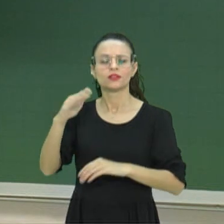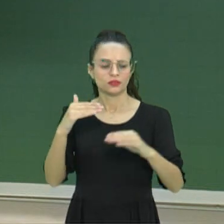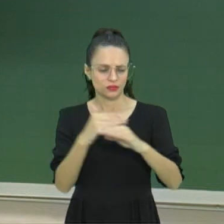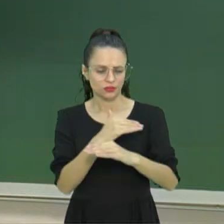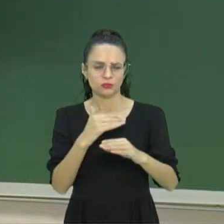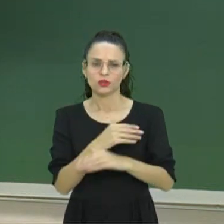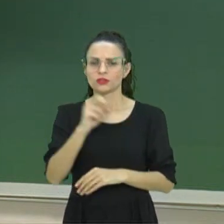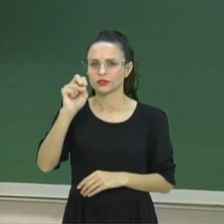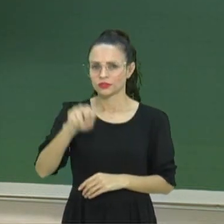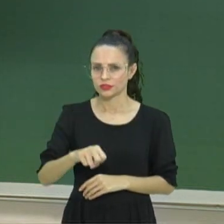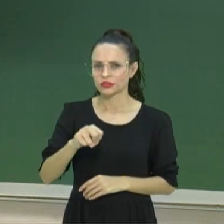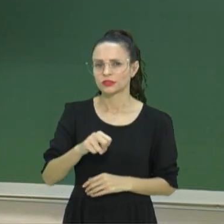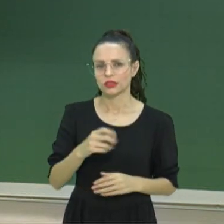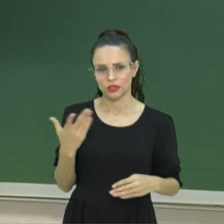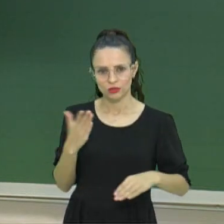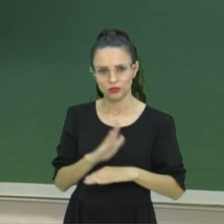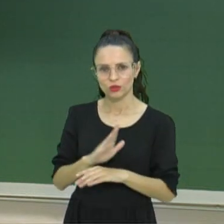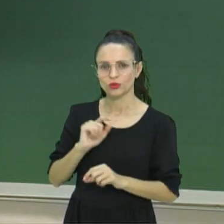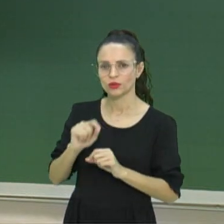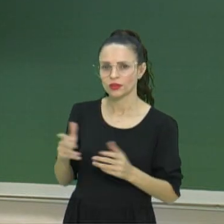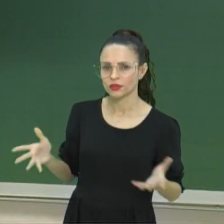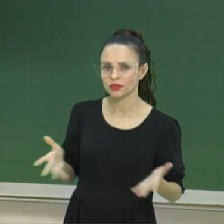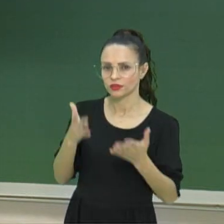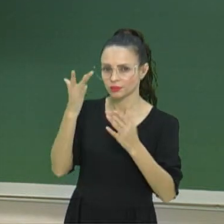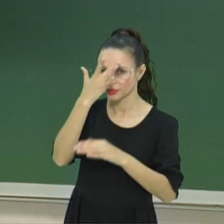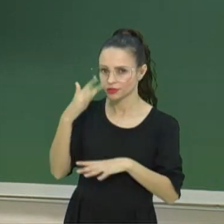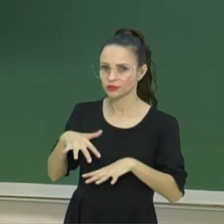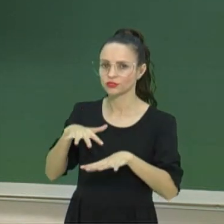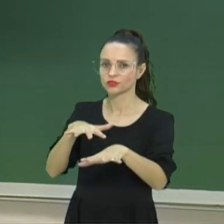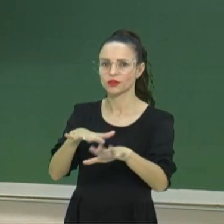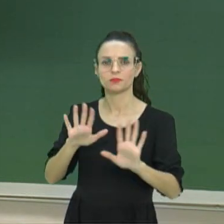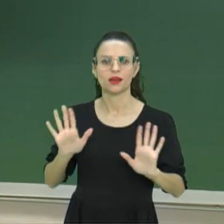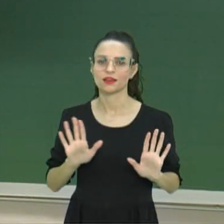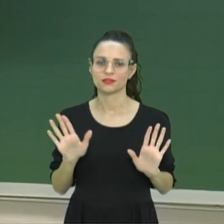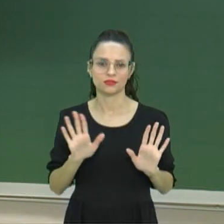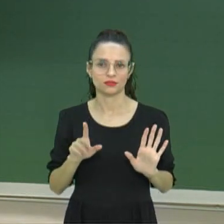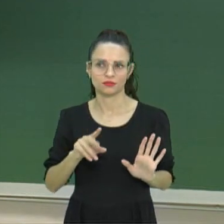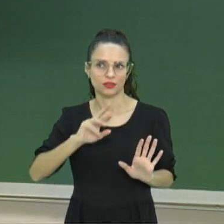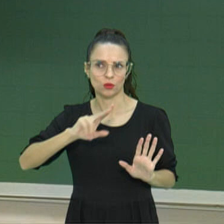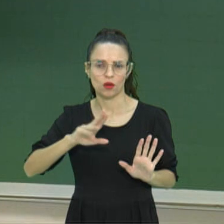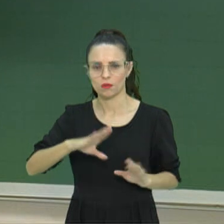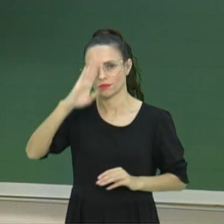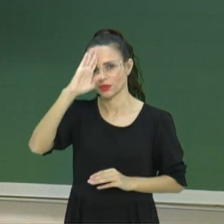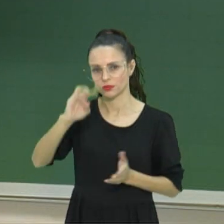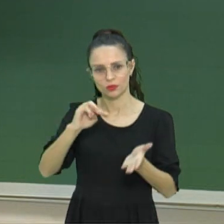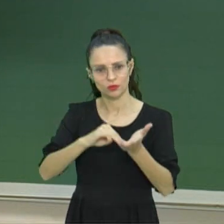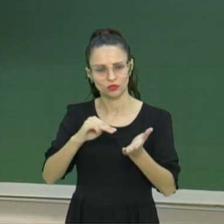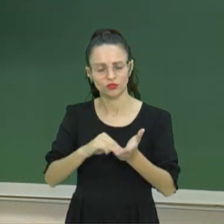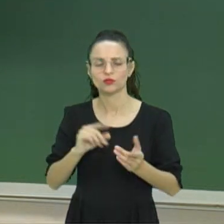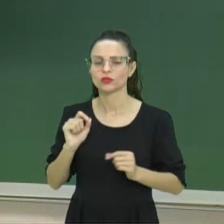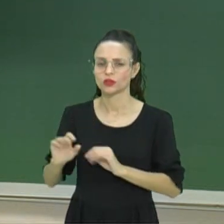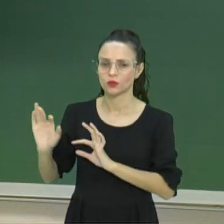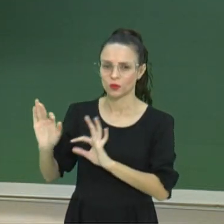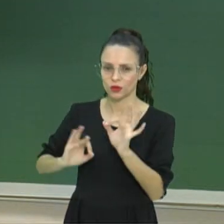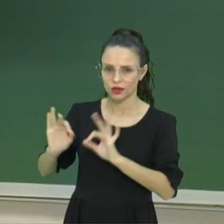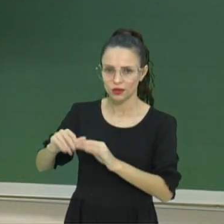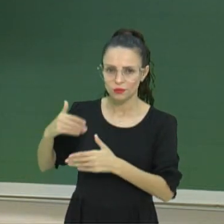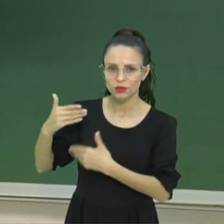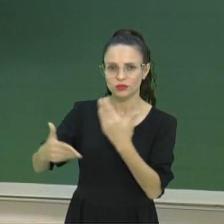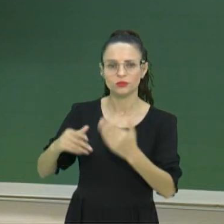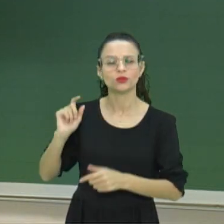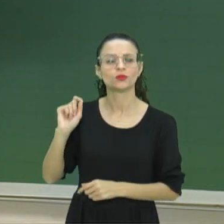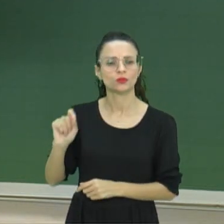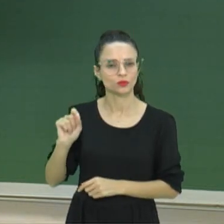fizeram com que as pessoas estivessem nessas manifestações, não foi o que determinou. O que organizou esse processo